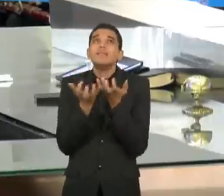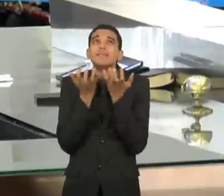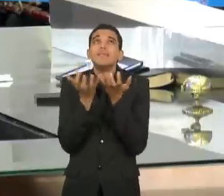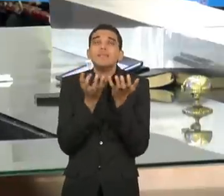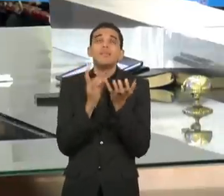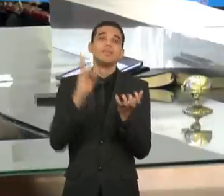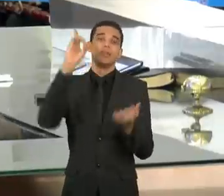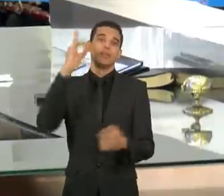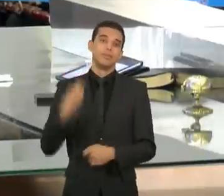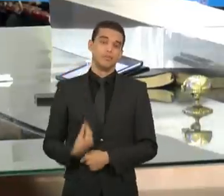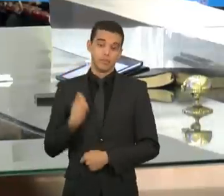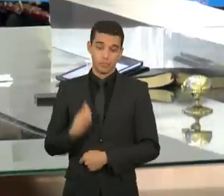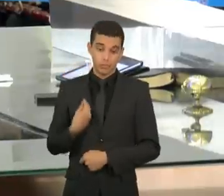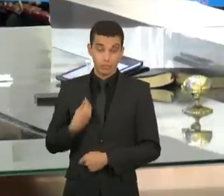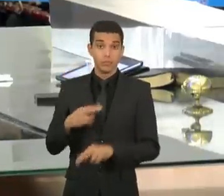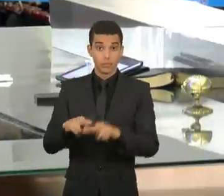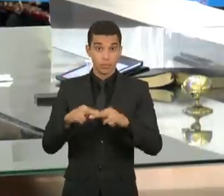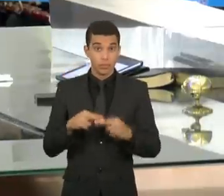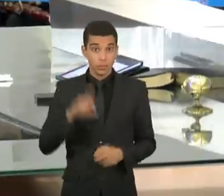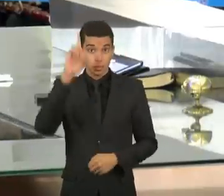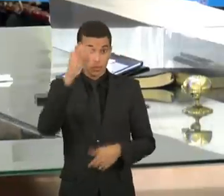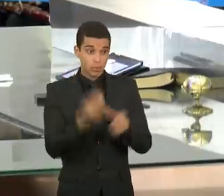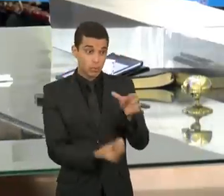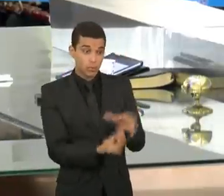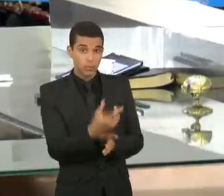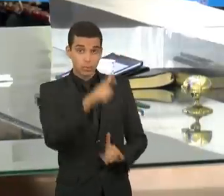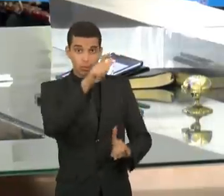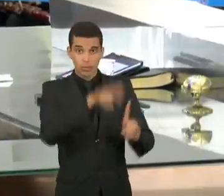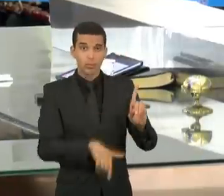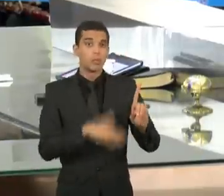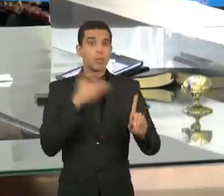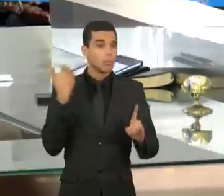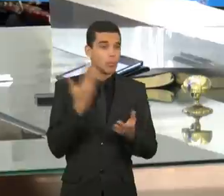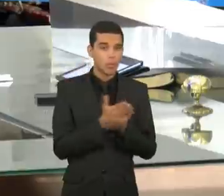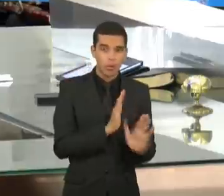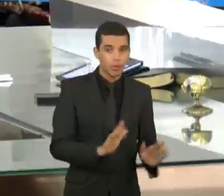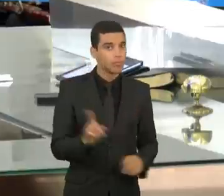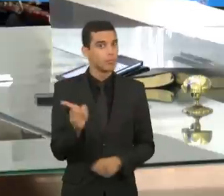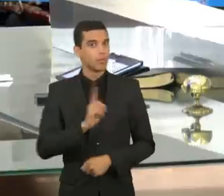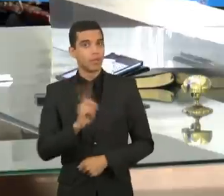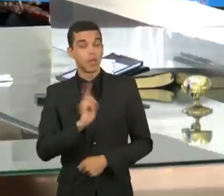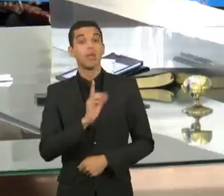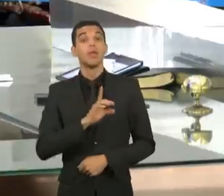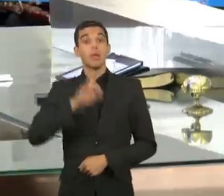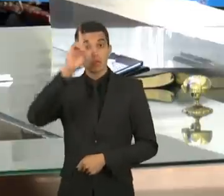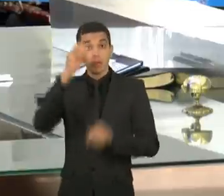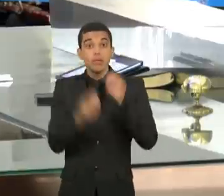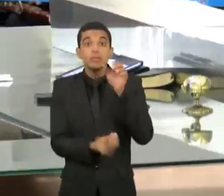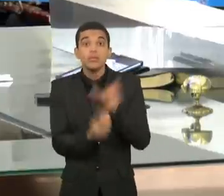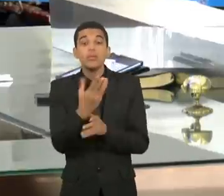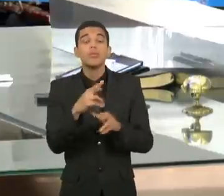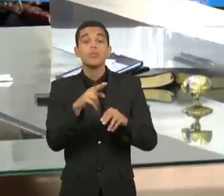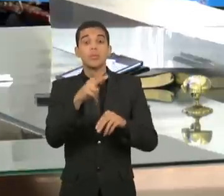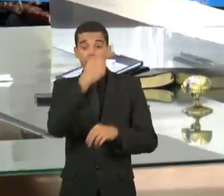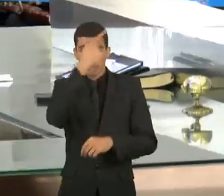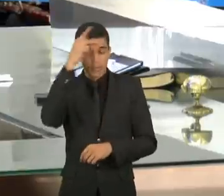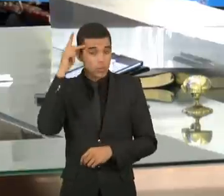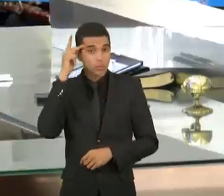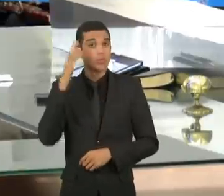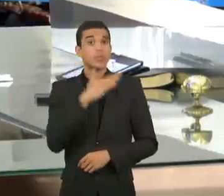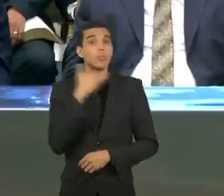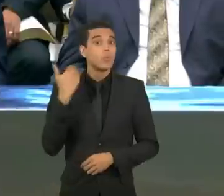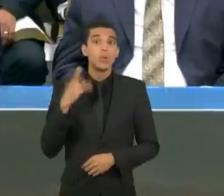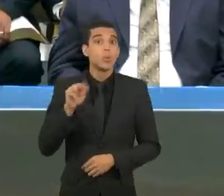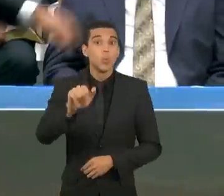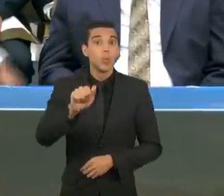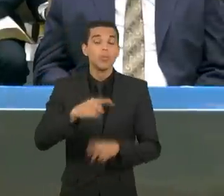porque Deus não criou o homem para que ele morresse. O pecado trouxe a morte. Deus criou o homem e colocou no coração do